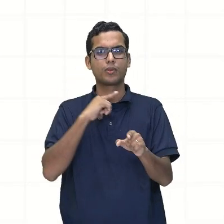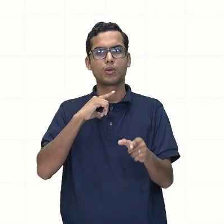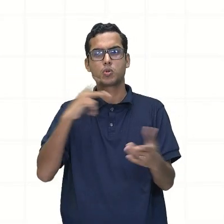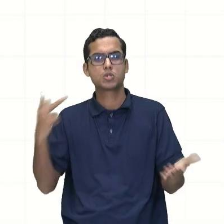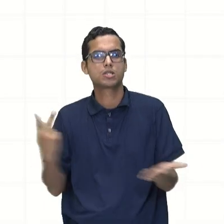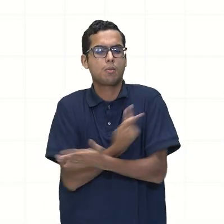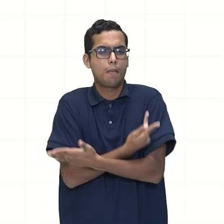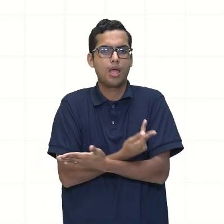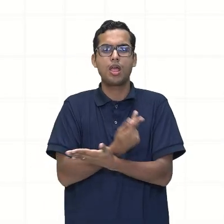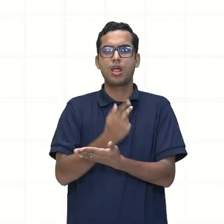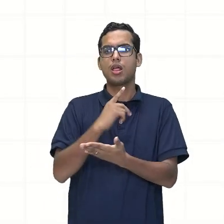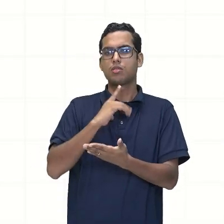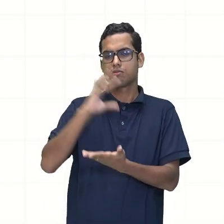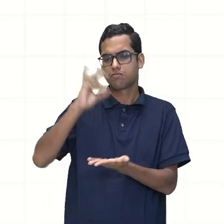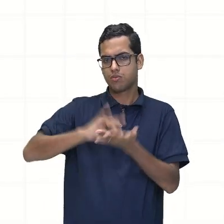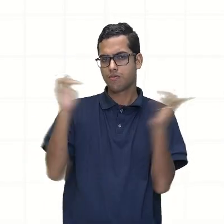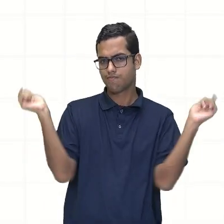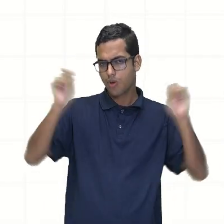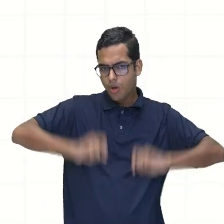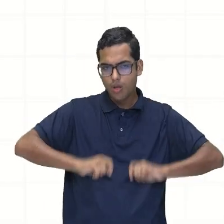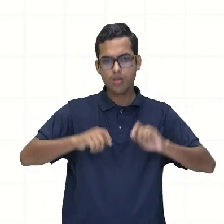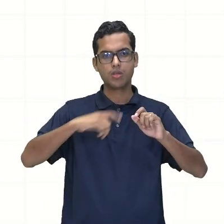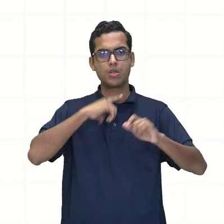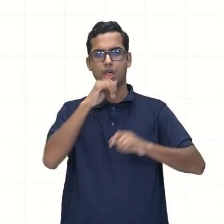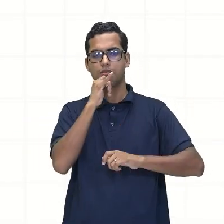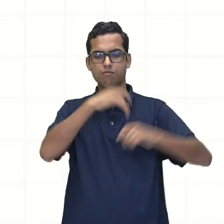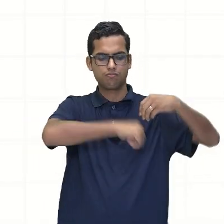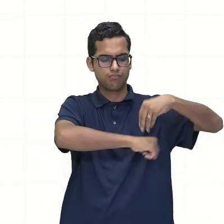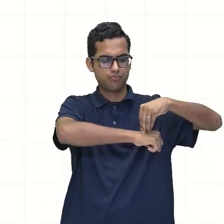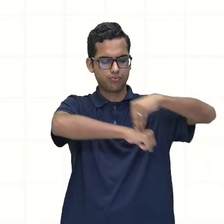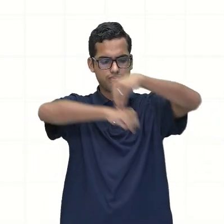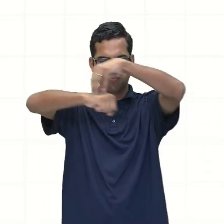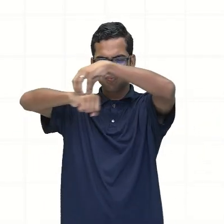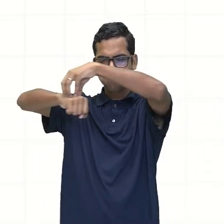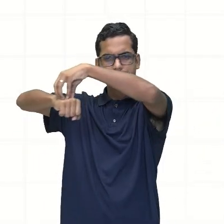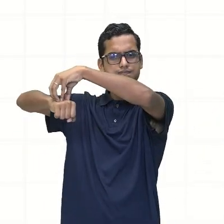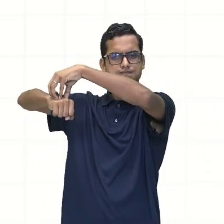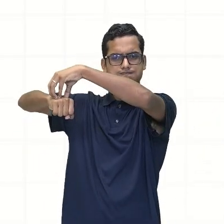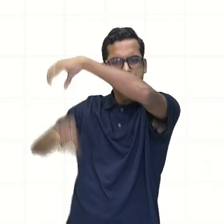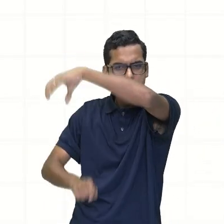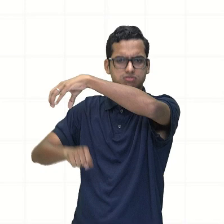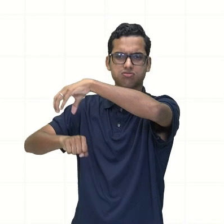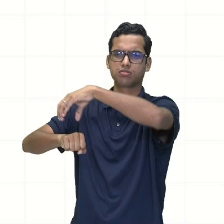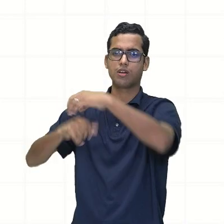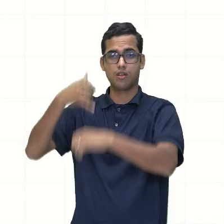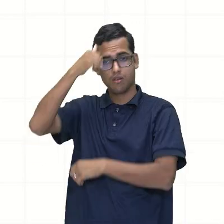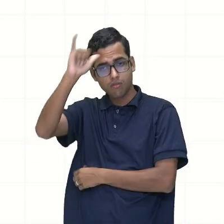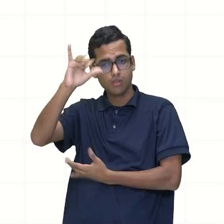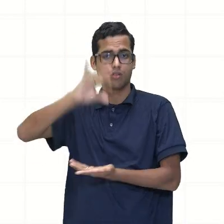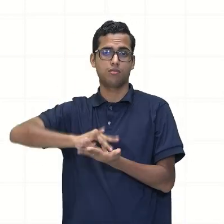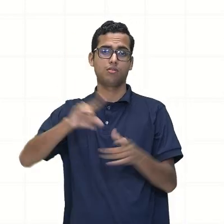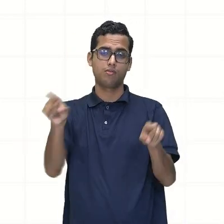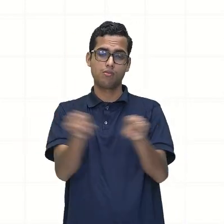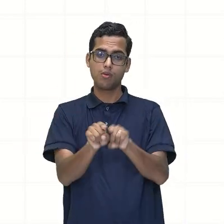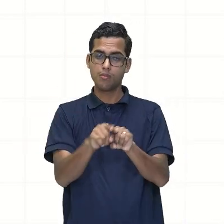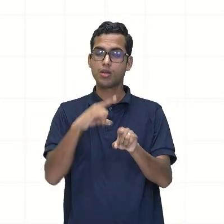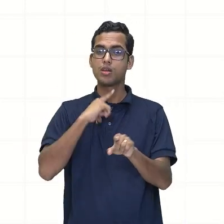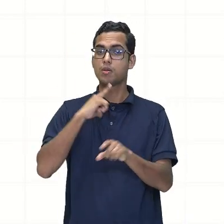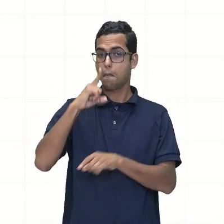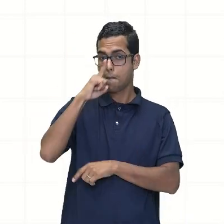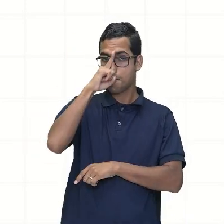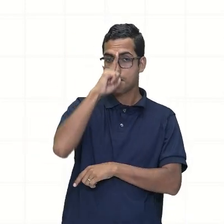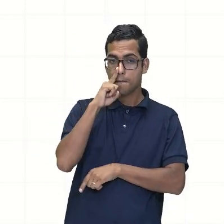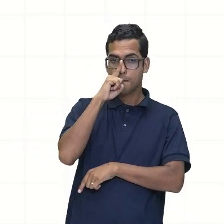transporte da carga. Então, a gente precisa verificar quais delas são maiores do que 45 graus e menores do